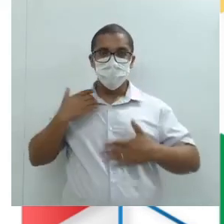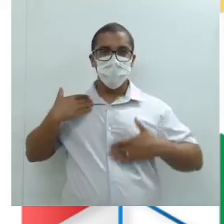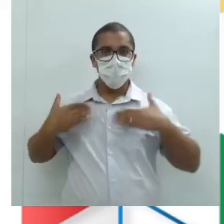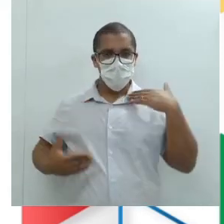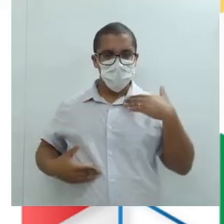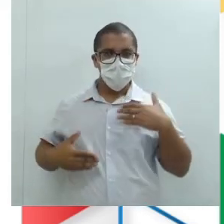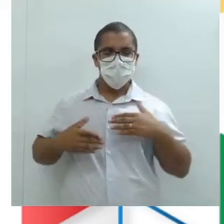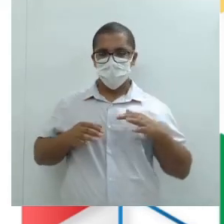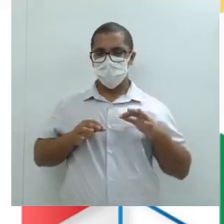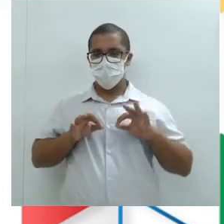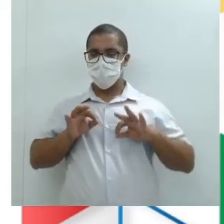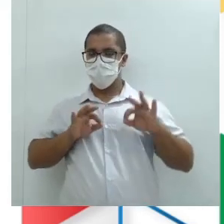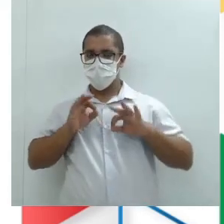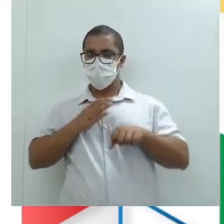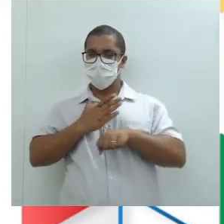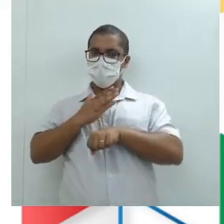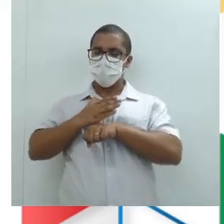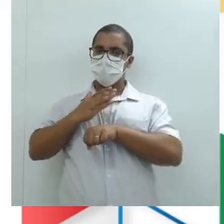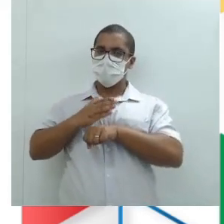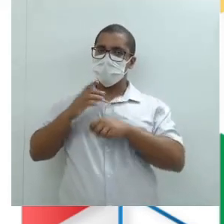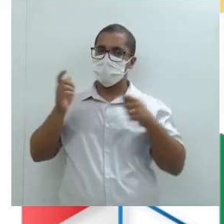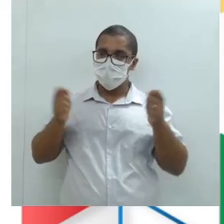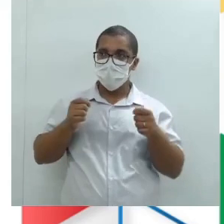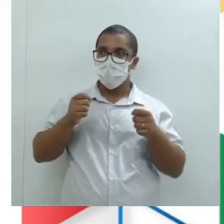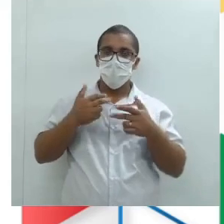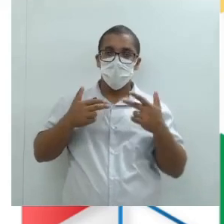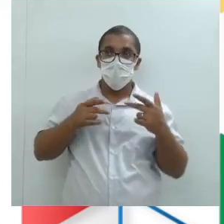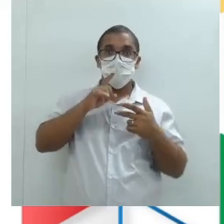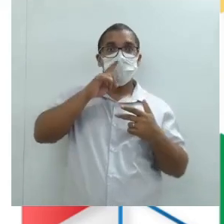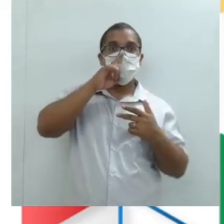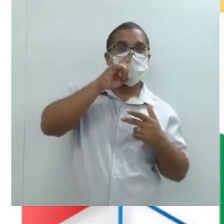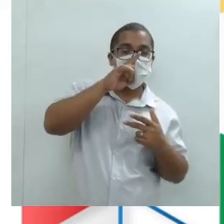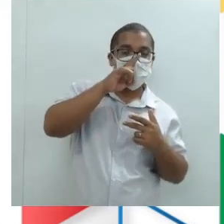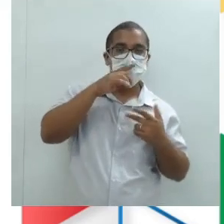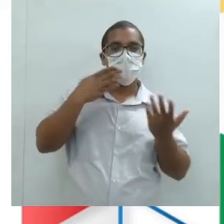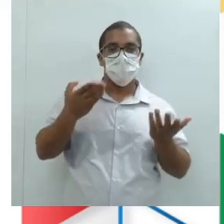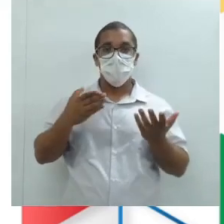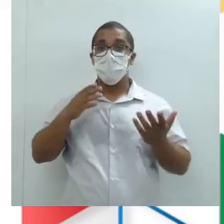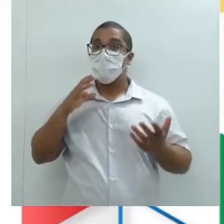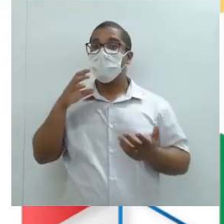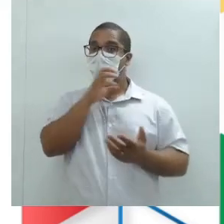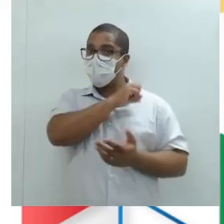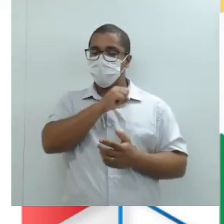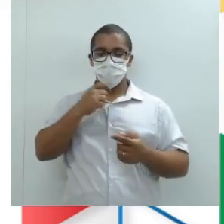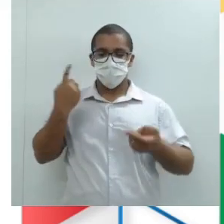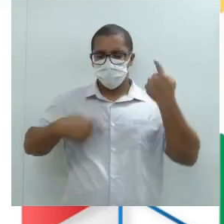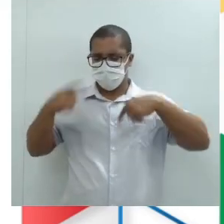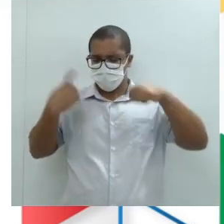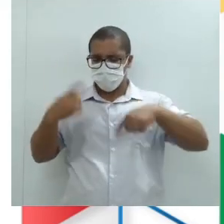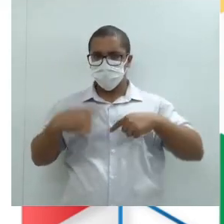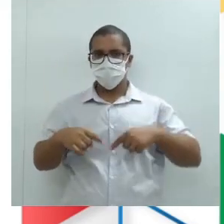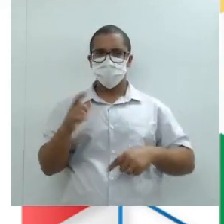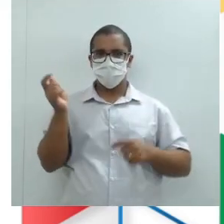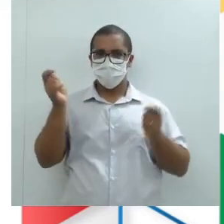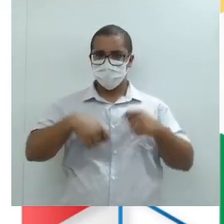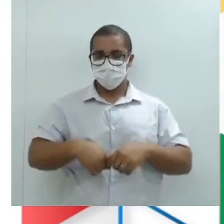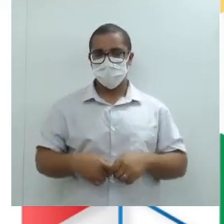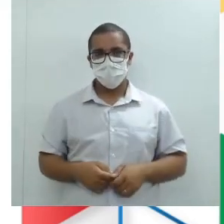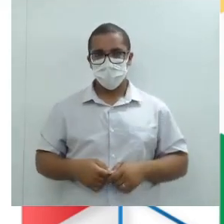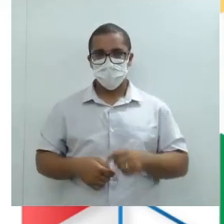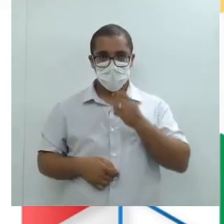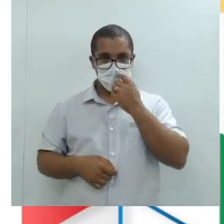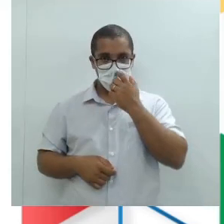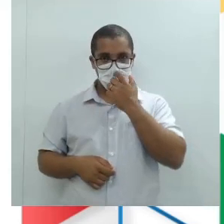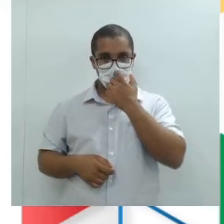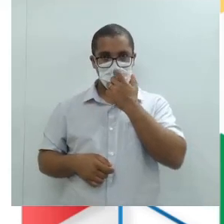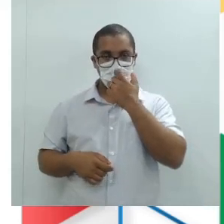corpo para situações de perigo, promovendo ali uma maior circulação do sangue. Bora agora